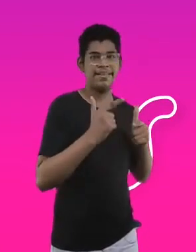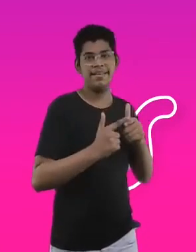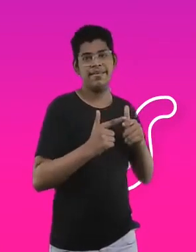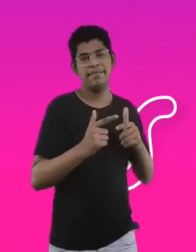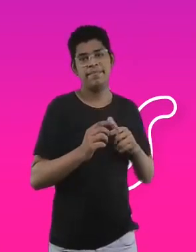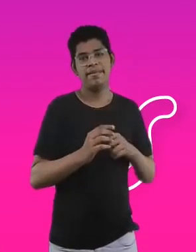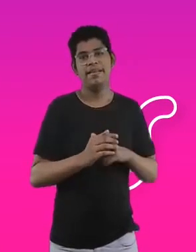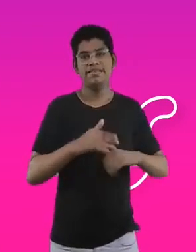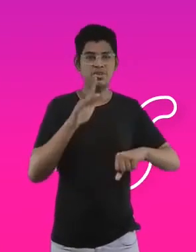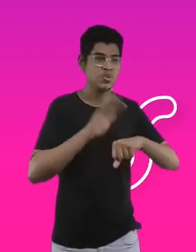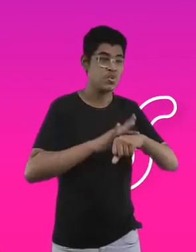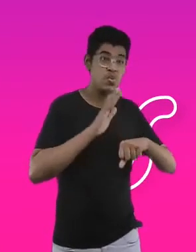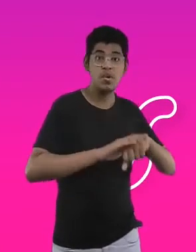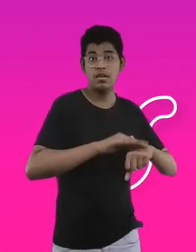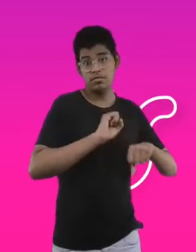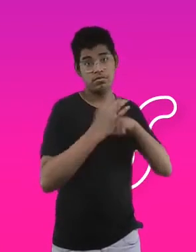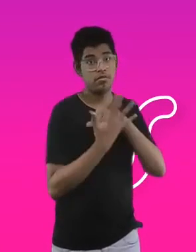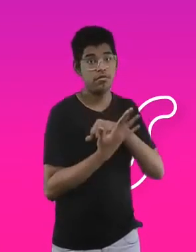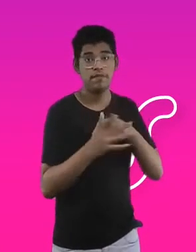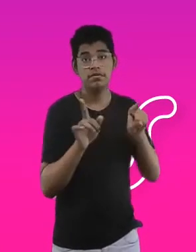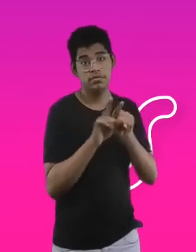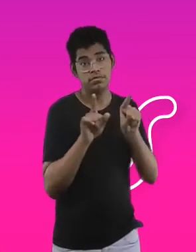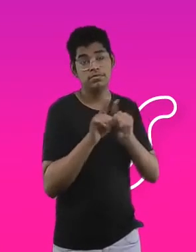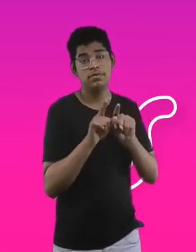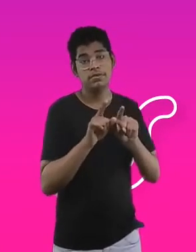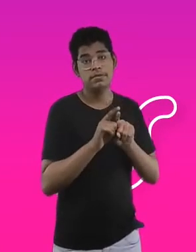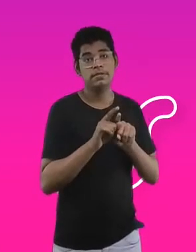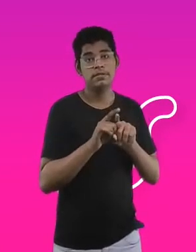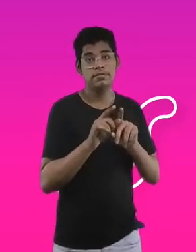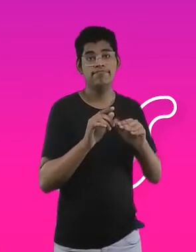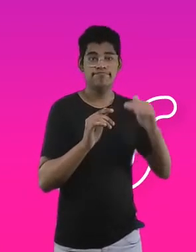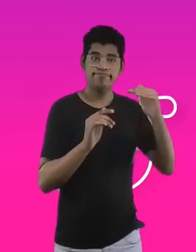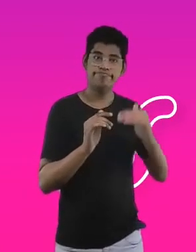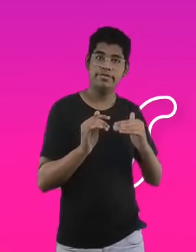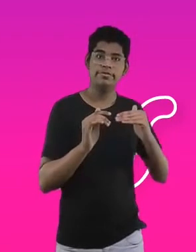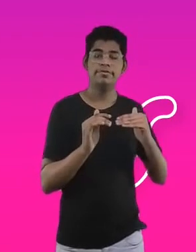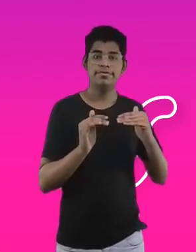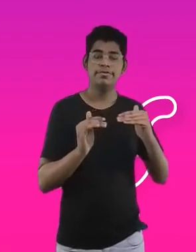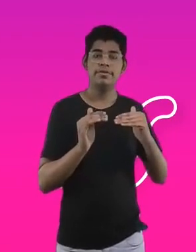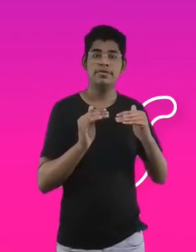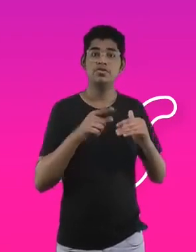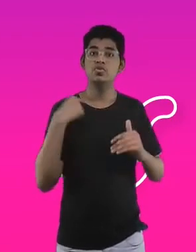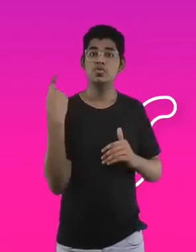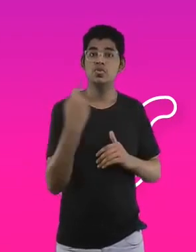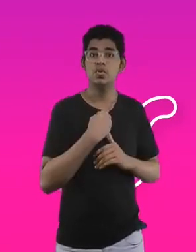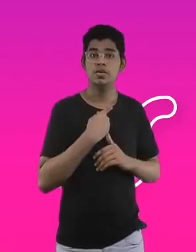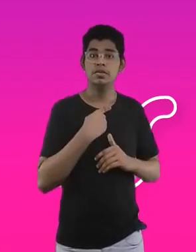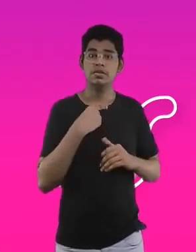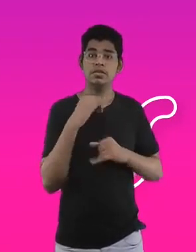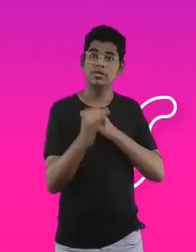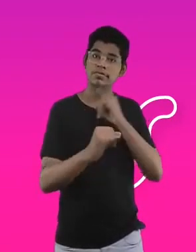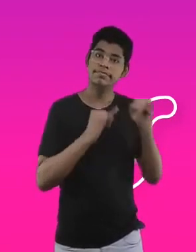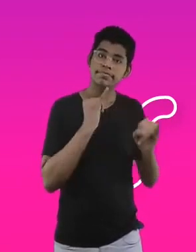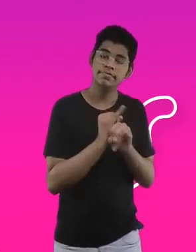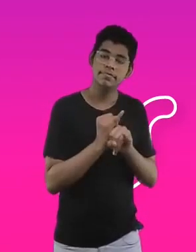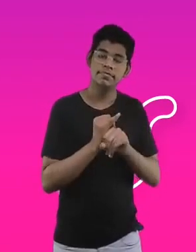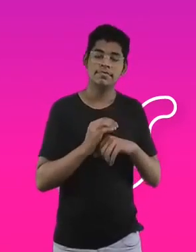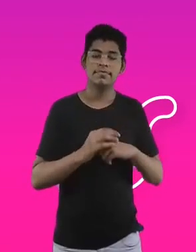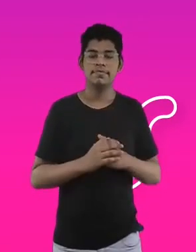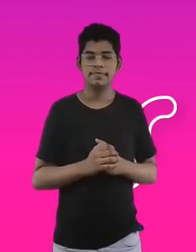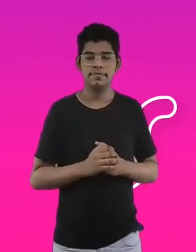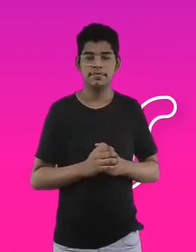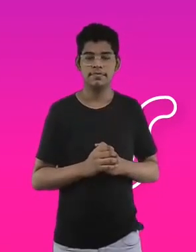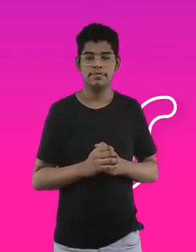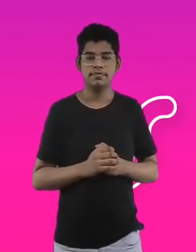doença, está numa posição de privilégio, e aí nós, aqui onde estamos, podemos, de certa forma, viver, de alguma maneira, um